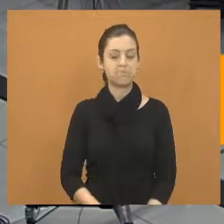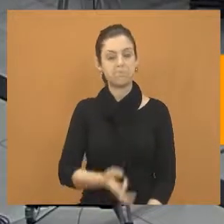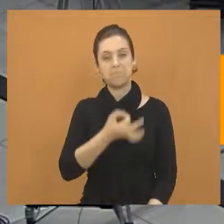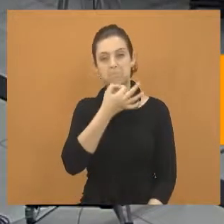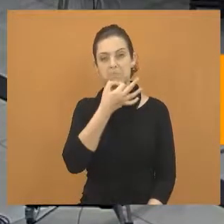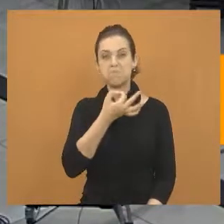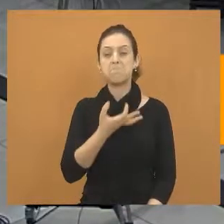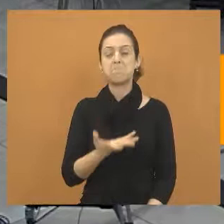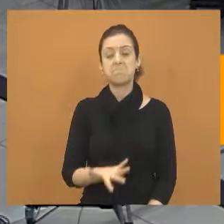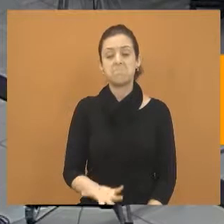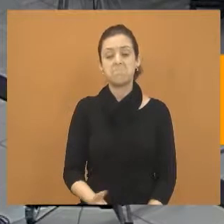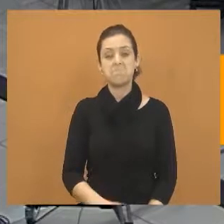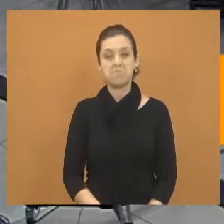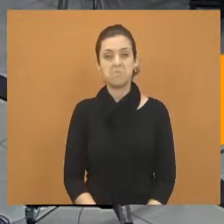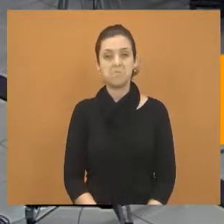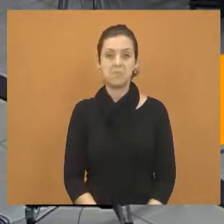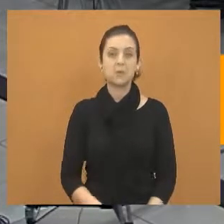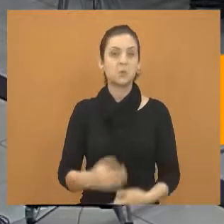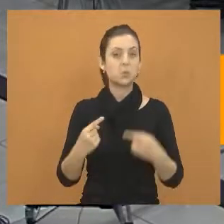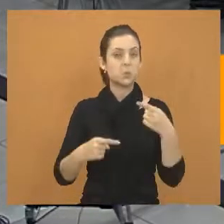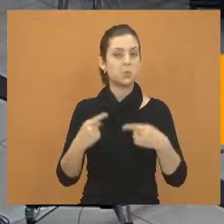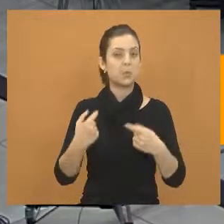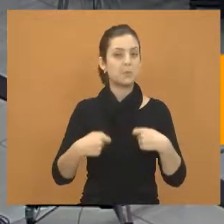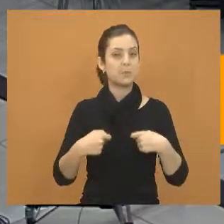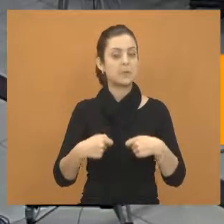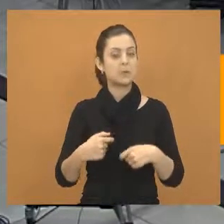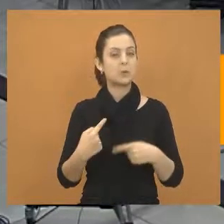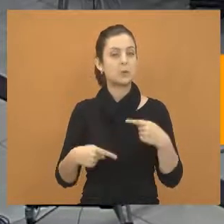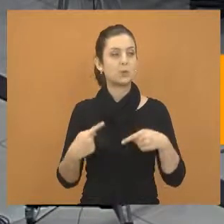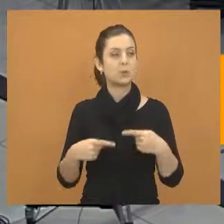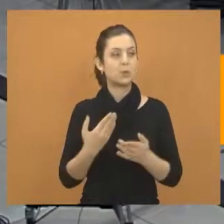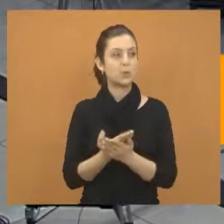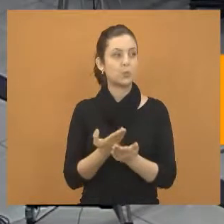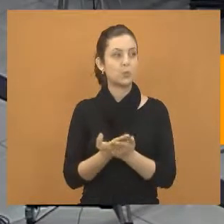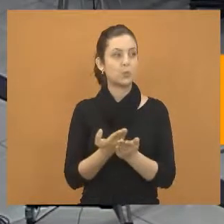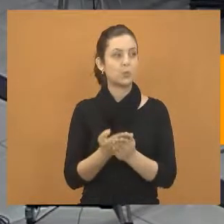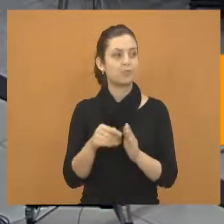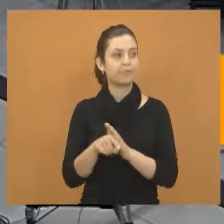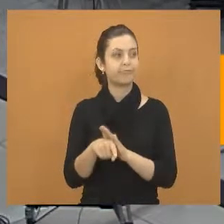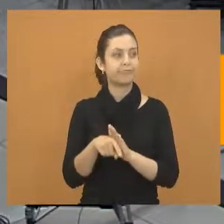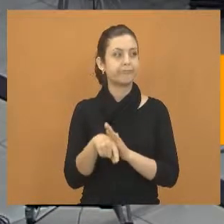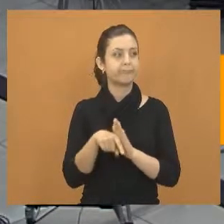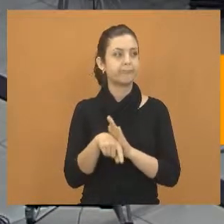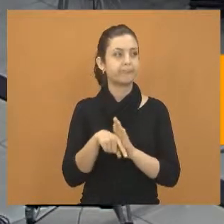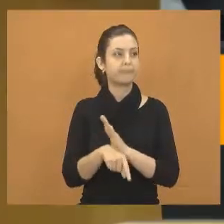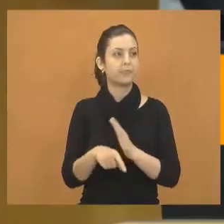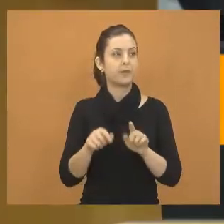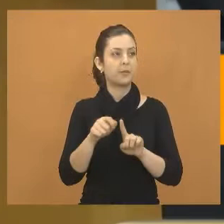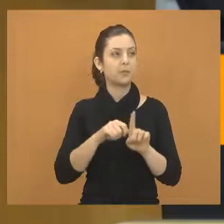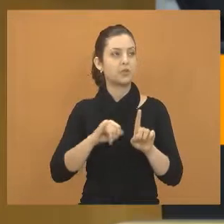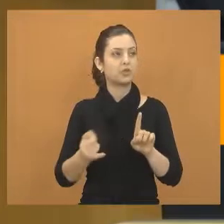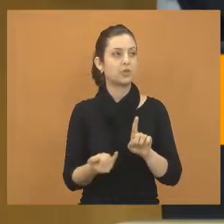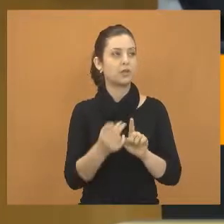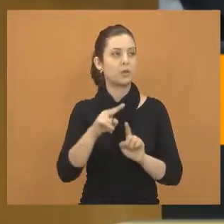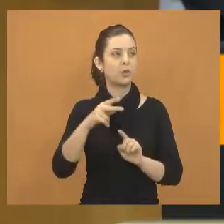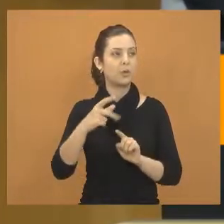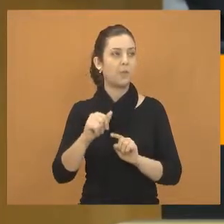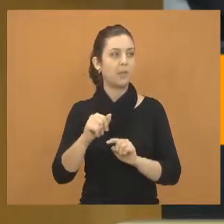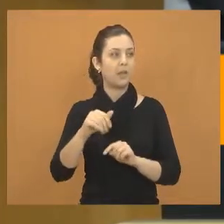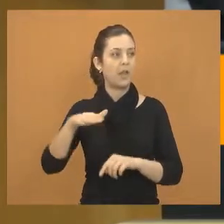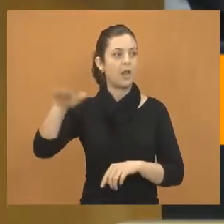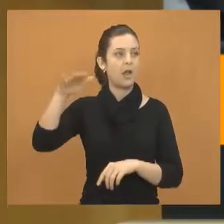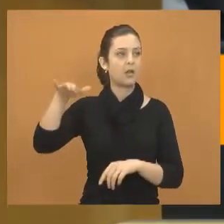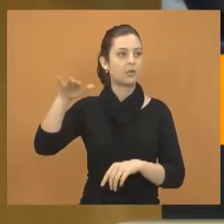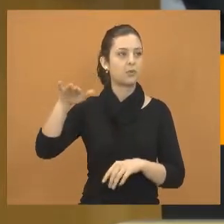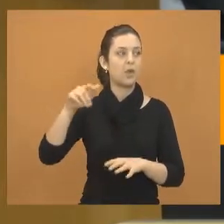essa dúvida. Eu acho que são estudos que a gente tem que fazer. Por exemplo, a gente vai inaugurar agora em janeiro a UPA adulto 24 horas